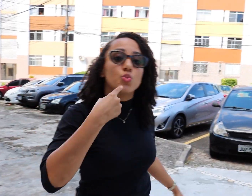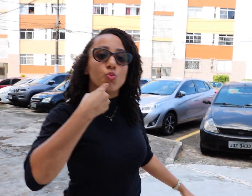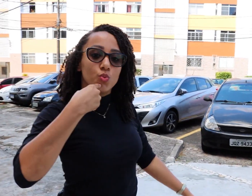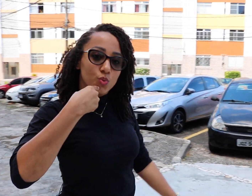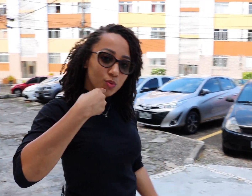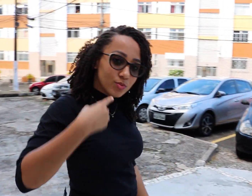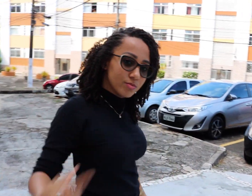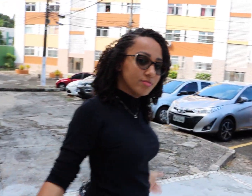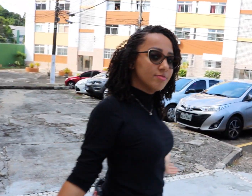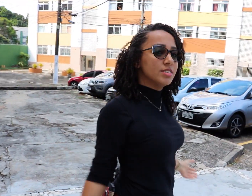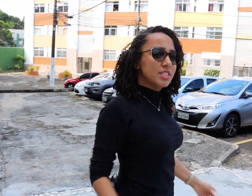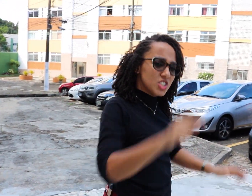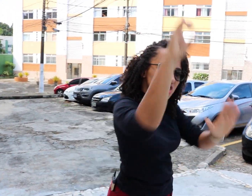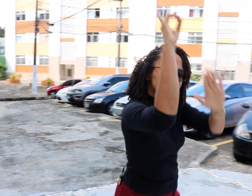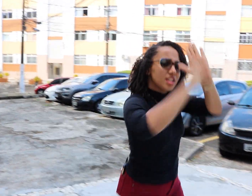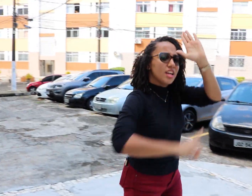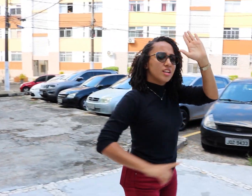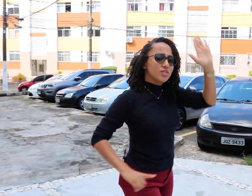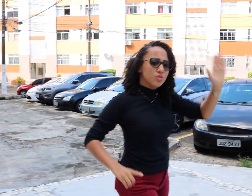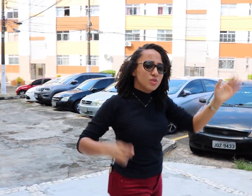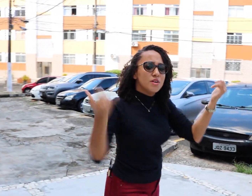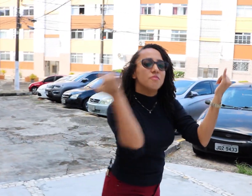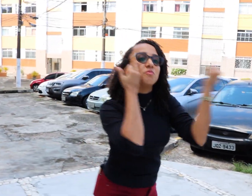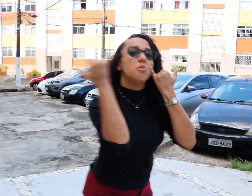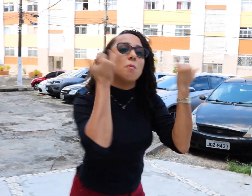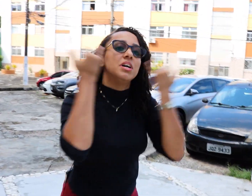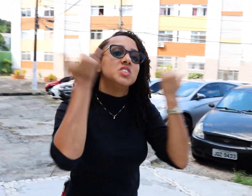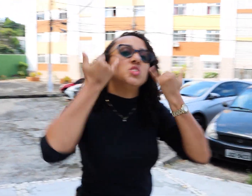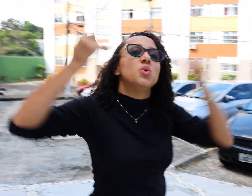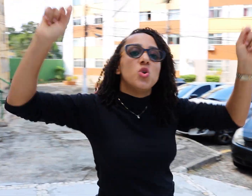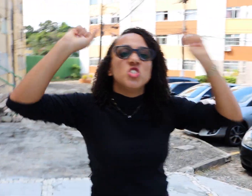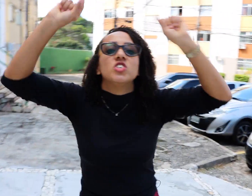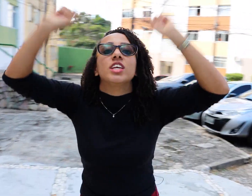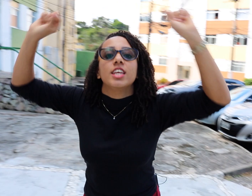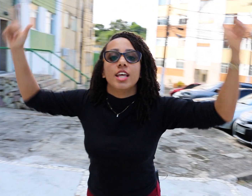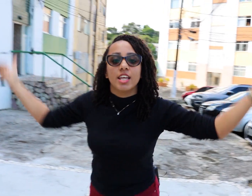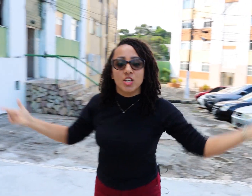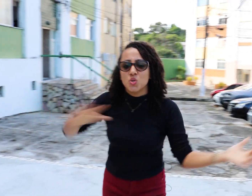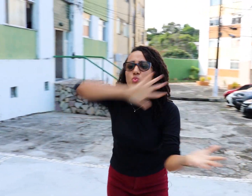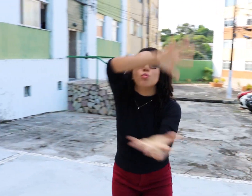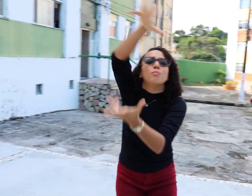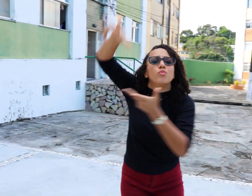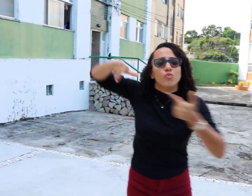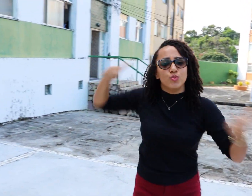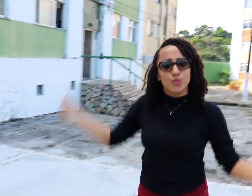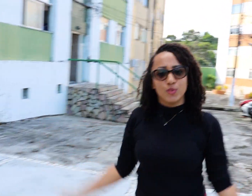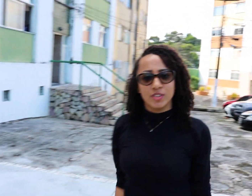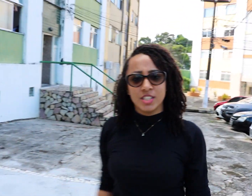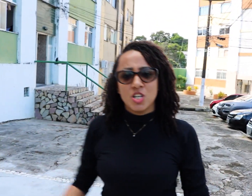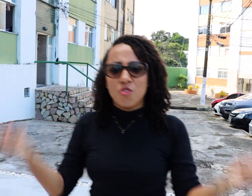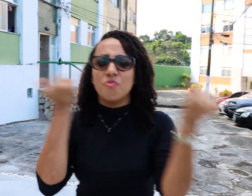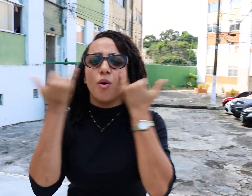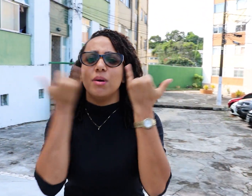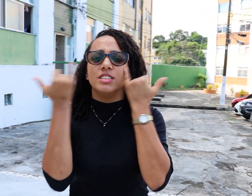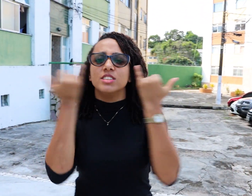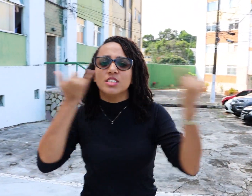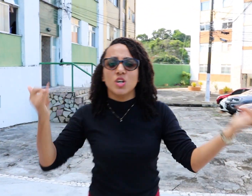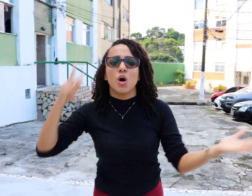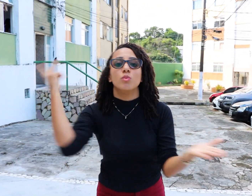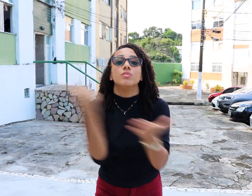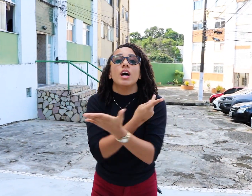nós surdos. Temos direito às informações de quê? De tudo que se passa no mundo.